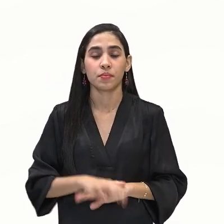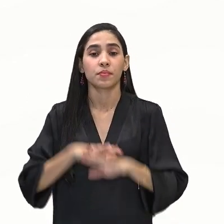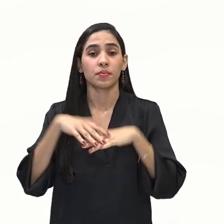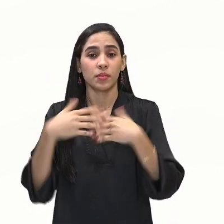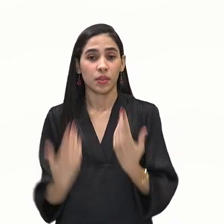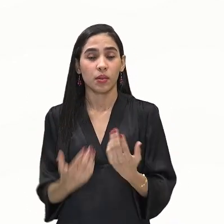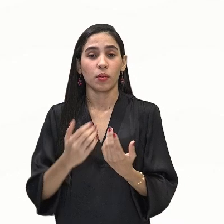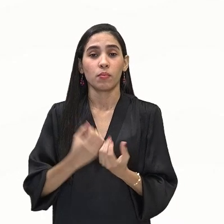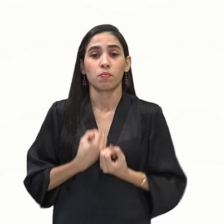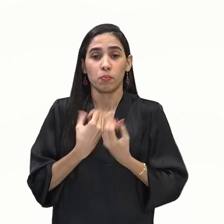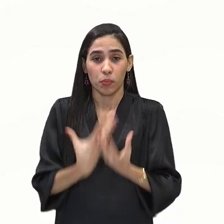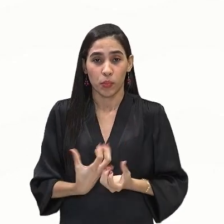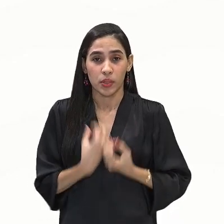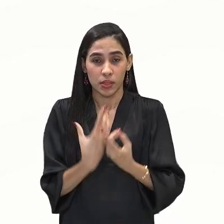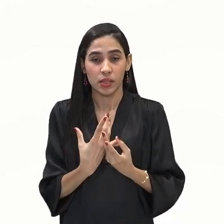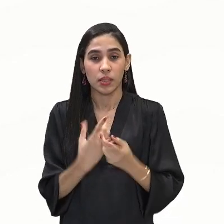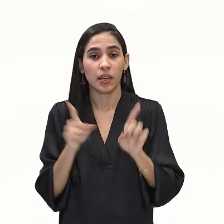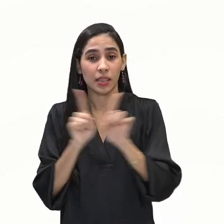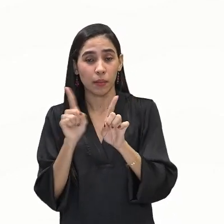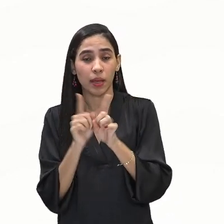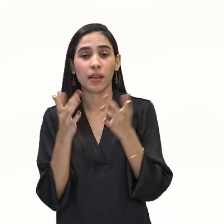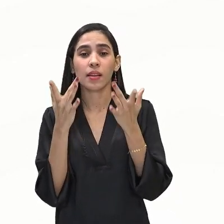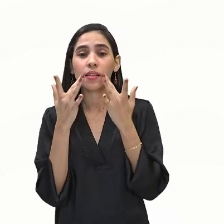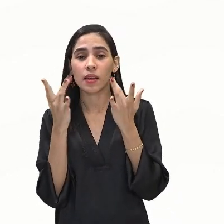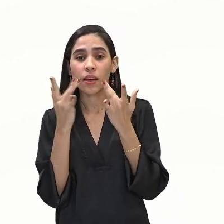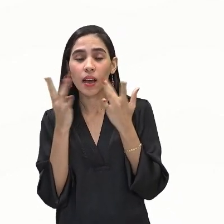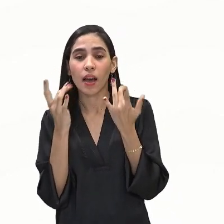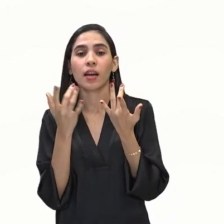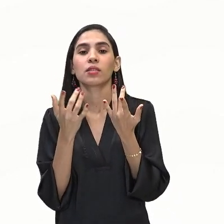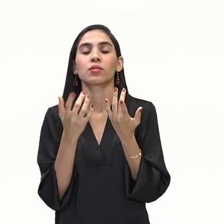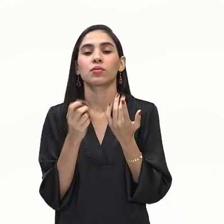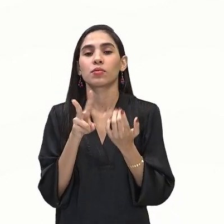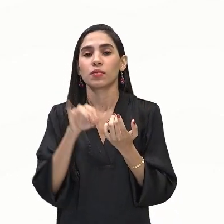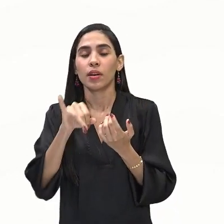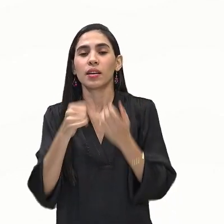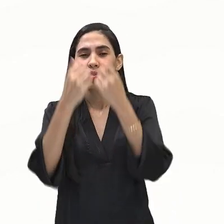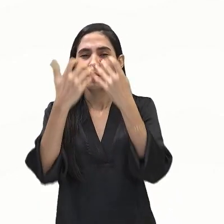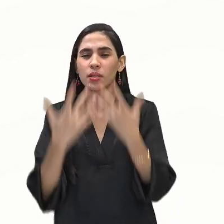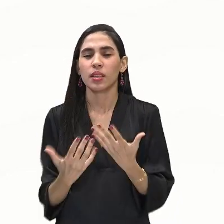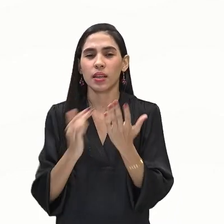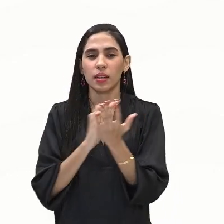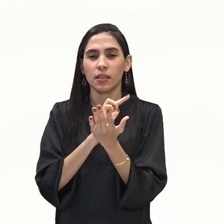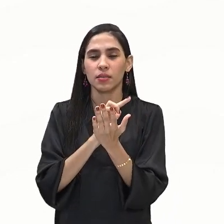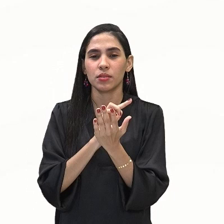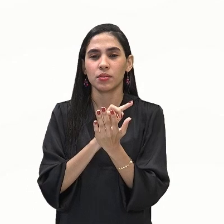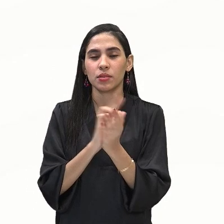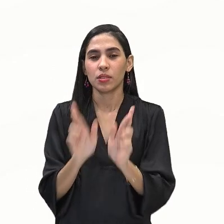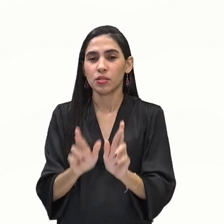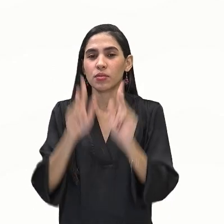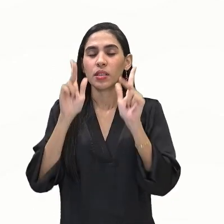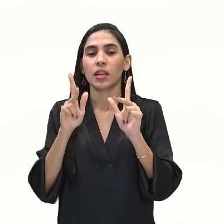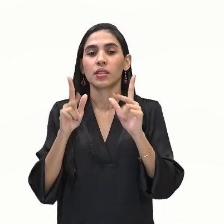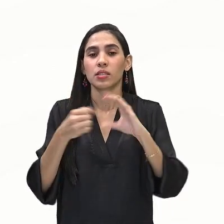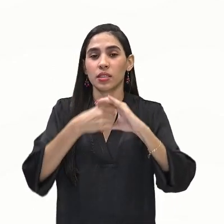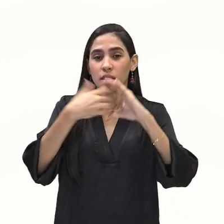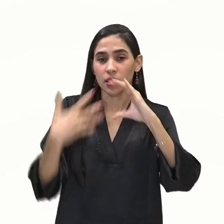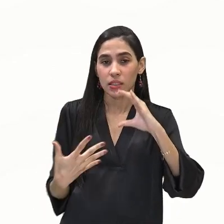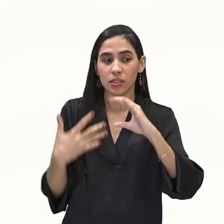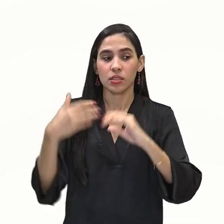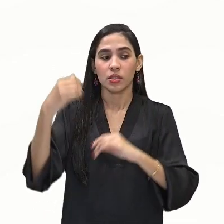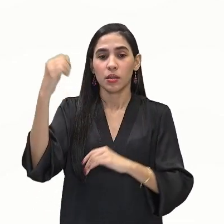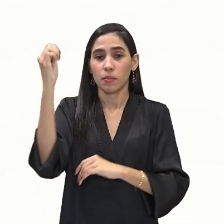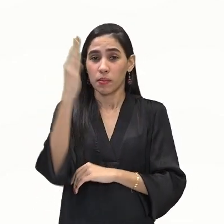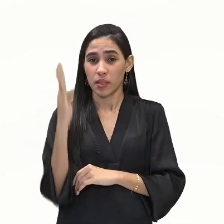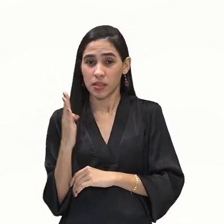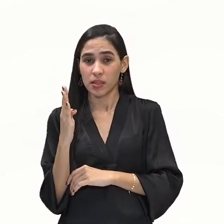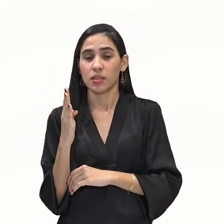a poesia e o teatro também vão revelar os vários e diferentes aspectos do Brasil, do país,